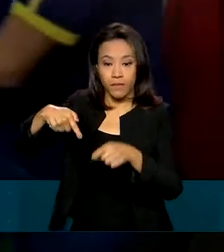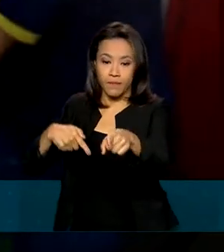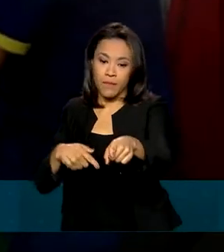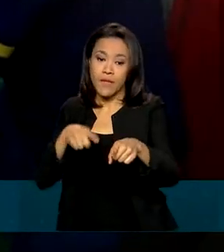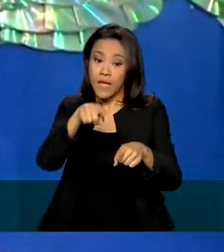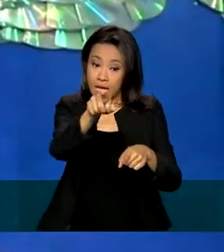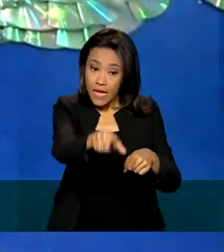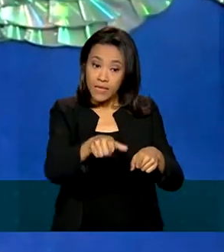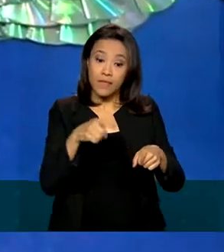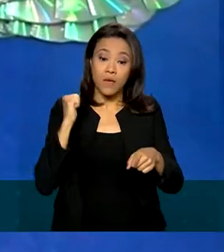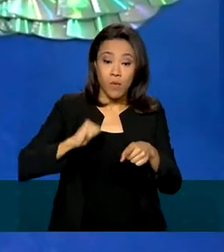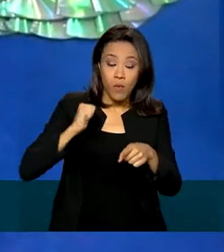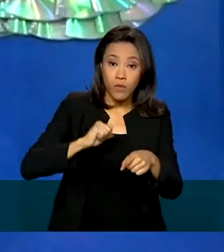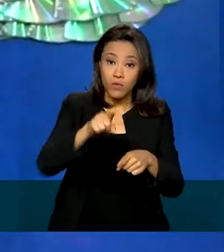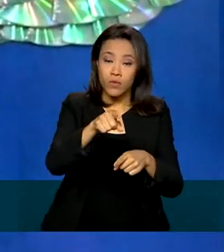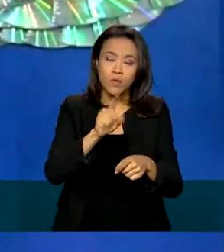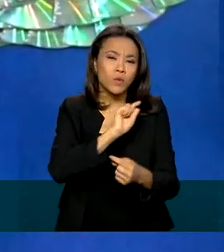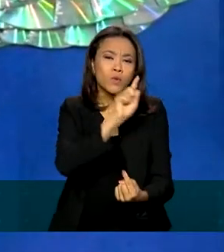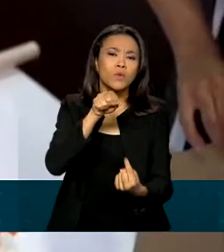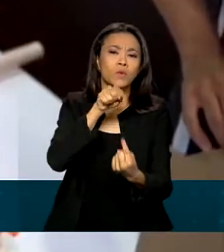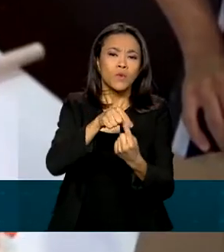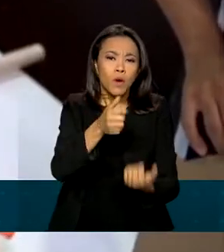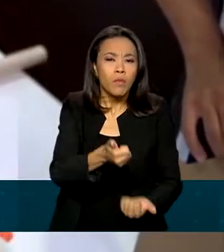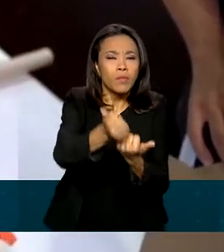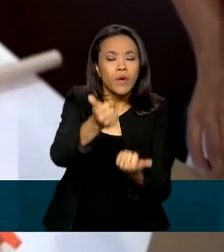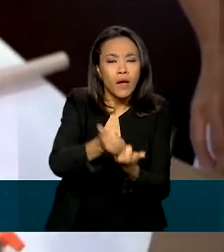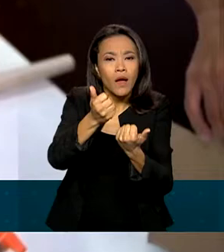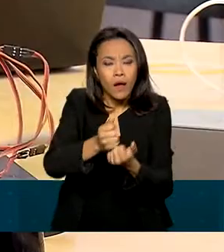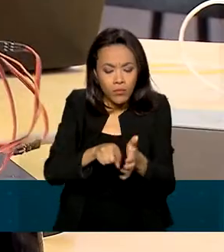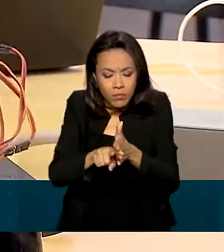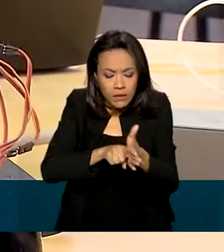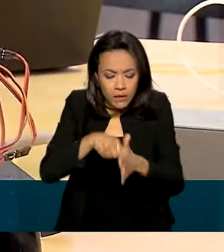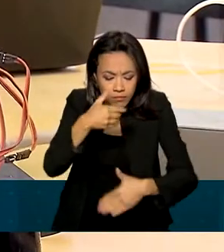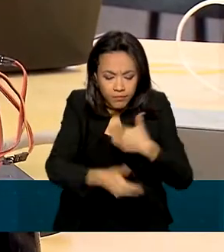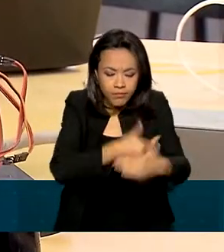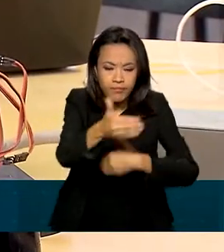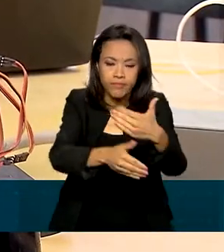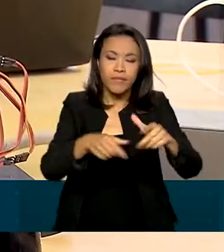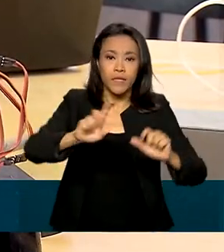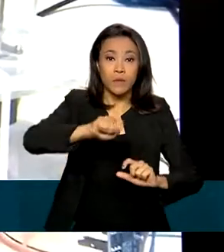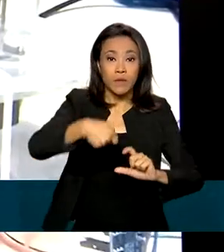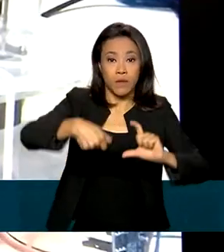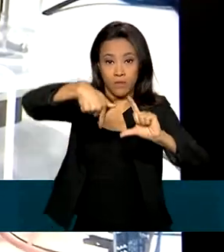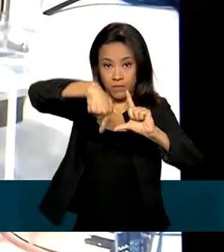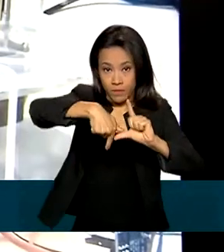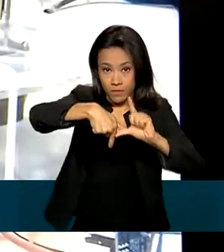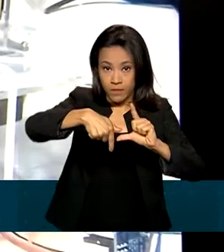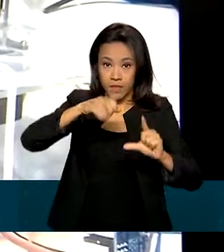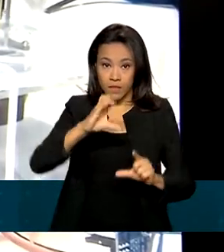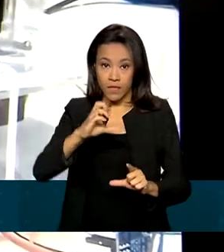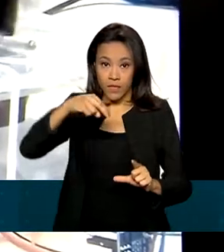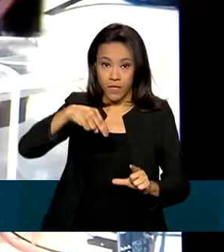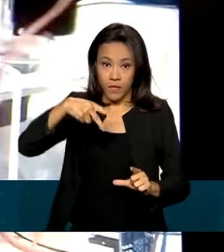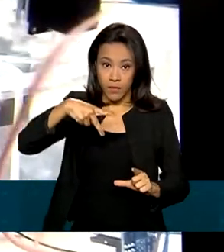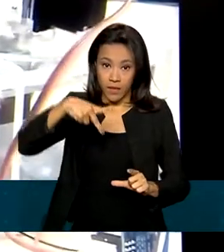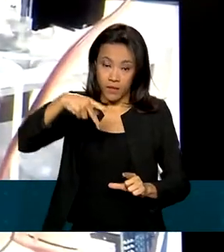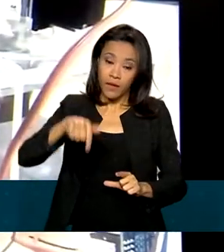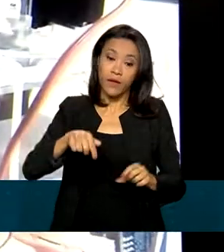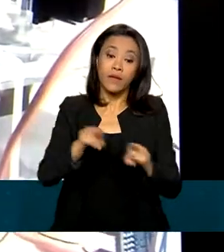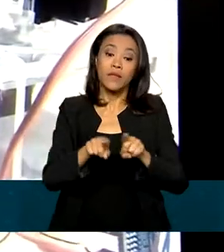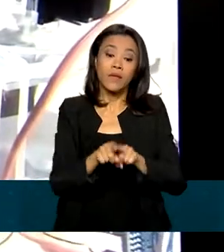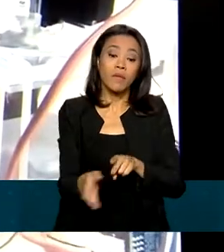Conselho Nacional de Desenvolvimento Científico e Tecnológico, o CNPq, e do Ministério da Ciência,